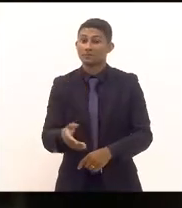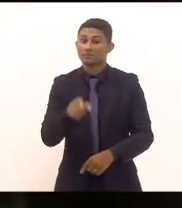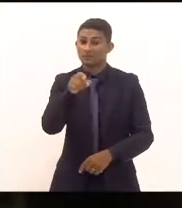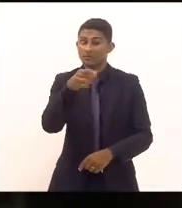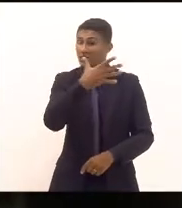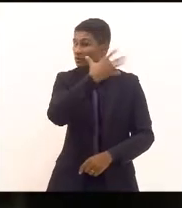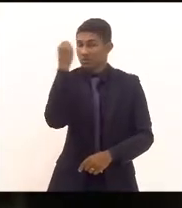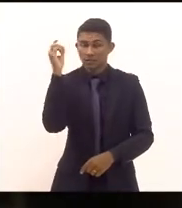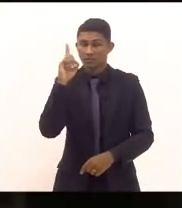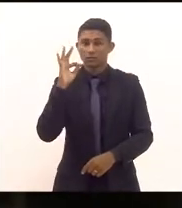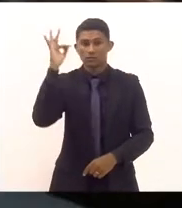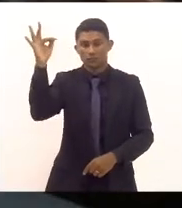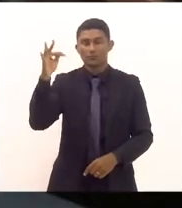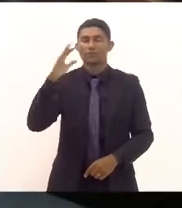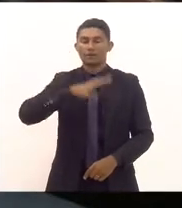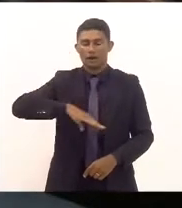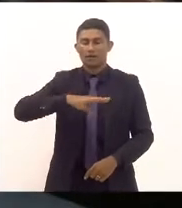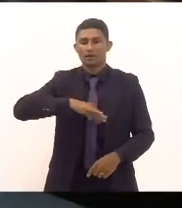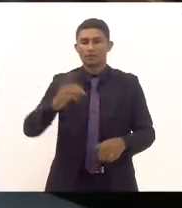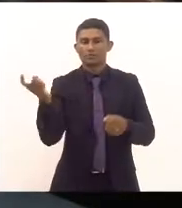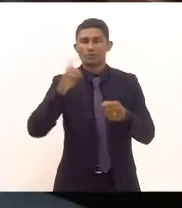Não esquece de voltar para o Vascão